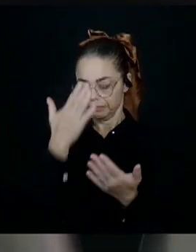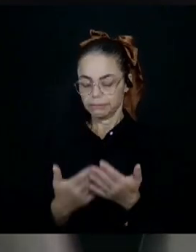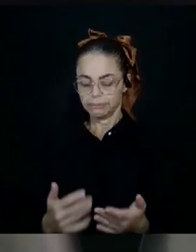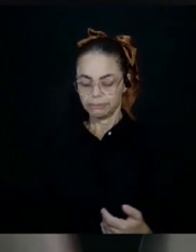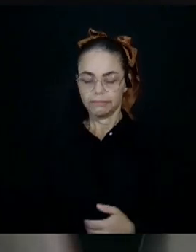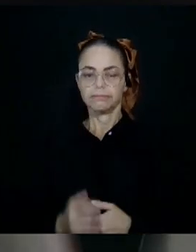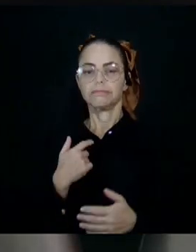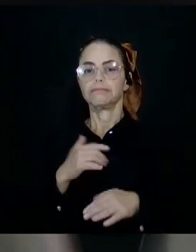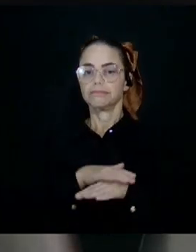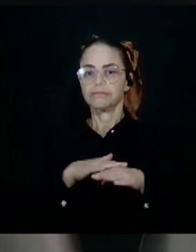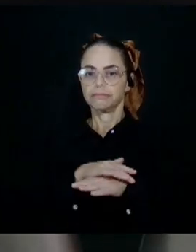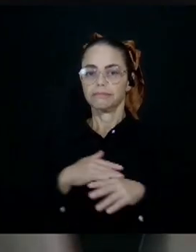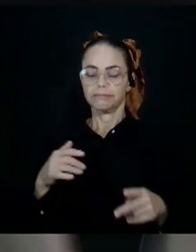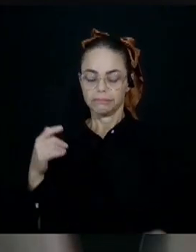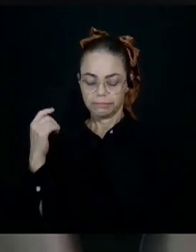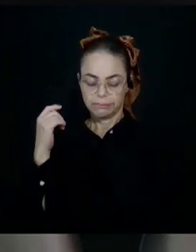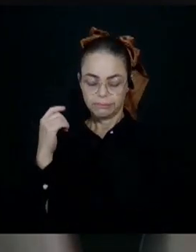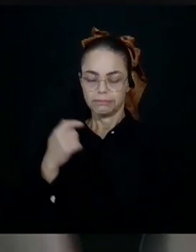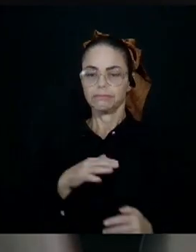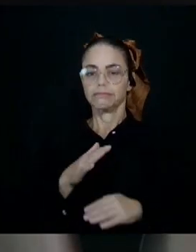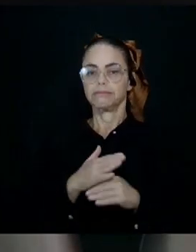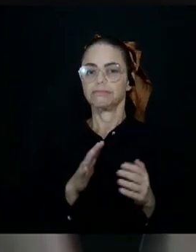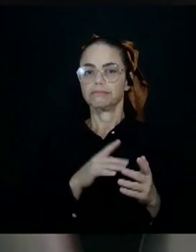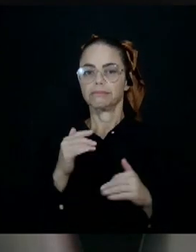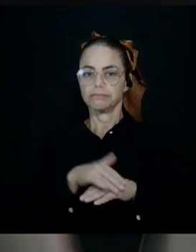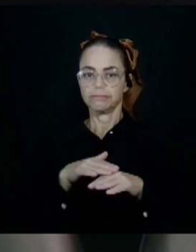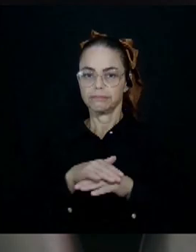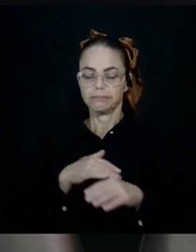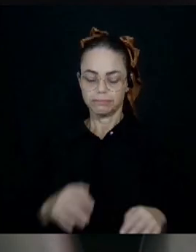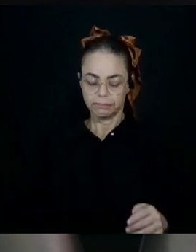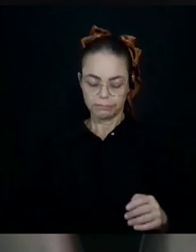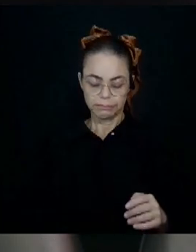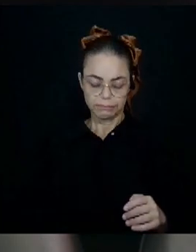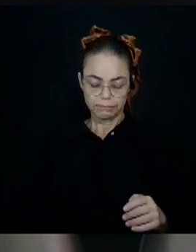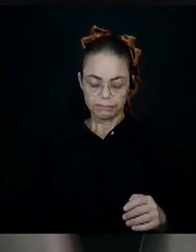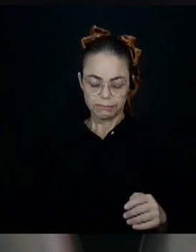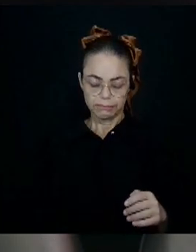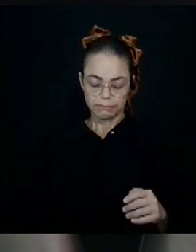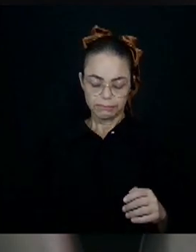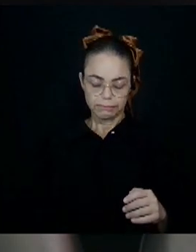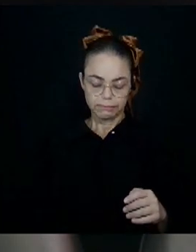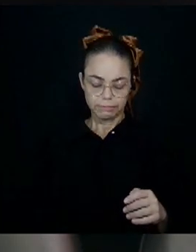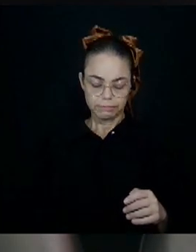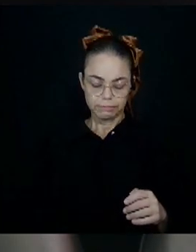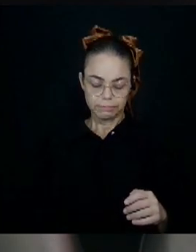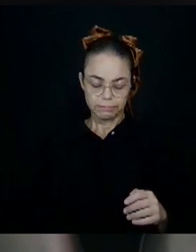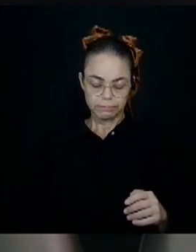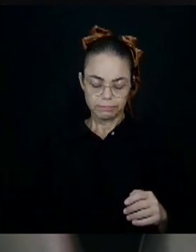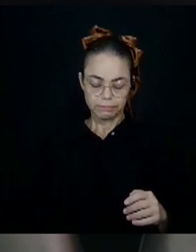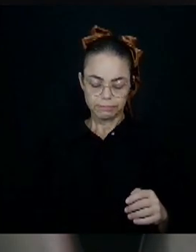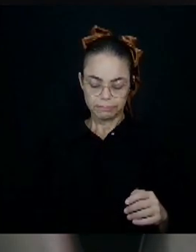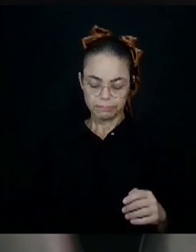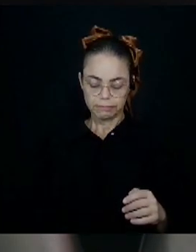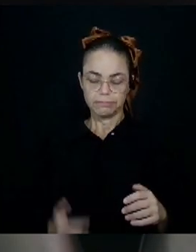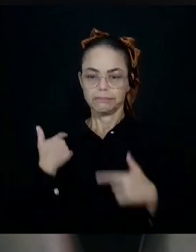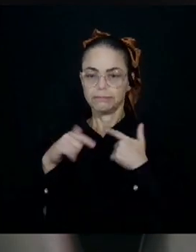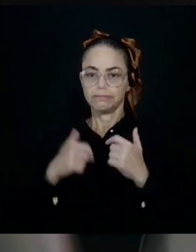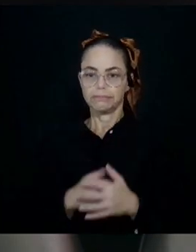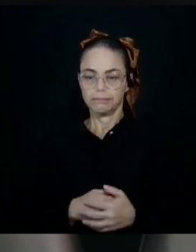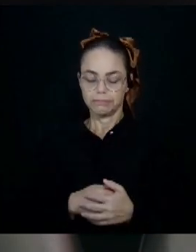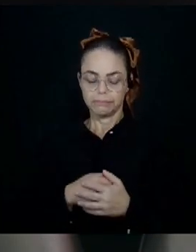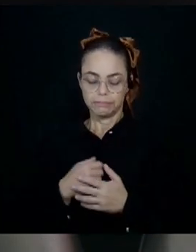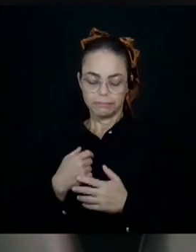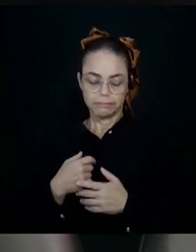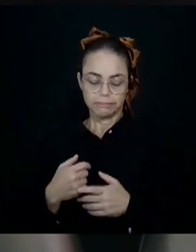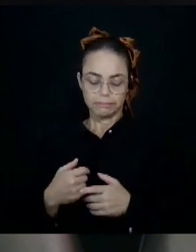né, agora ao longo dessa conversa, porque a mulher, e até da pergunta anterior, né, como reagir a isso,